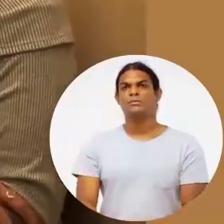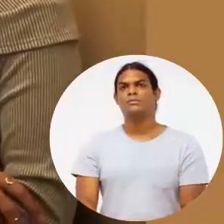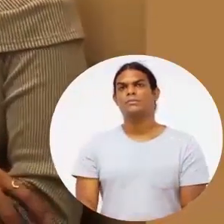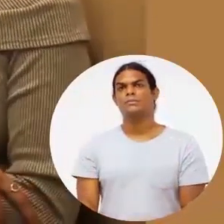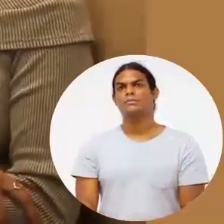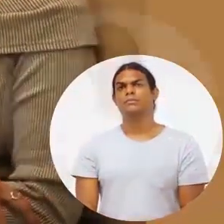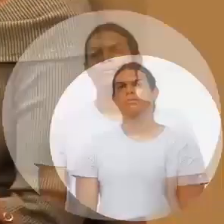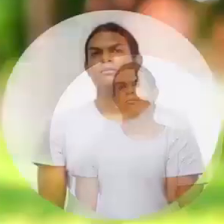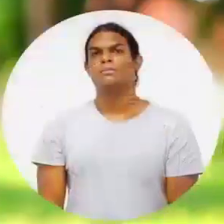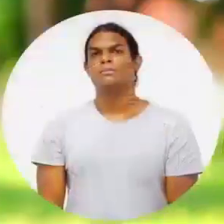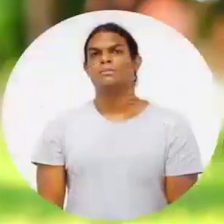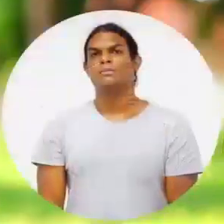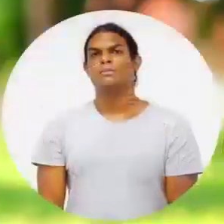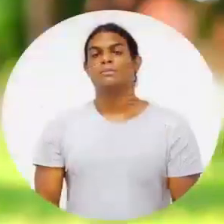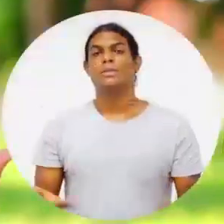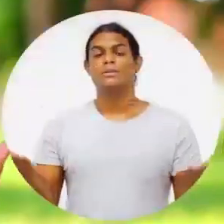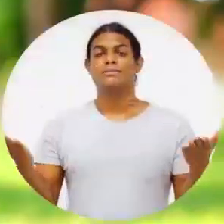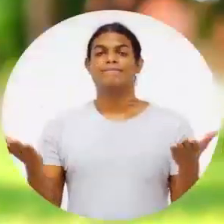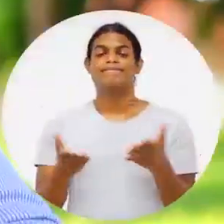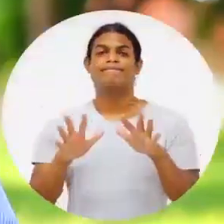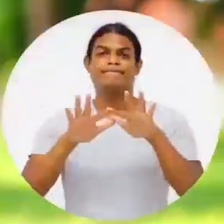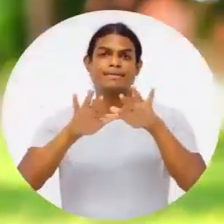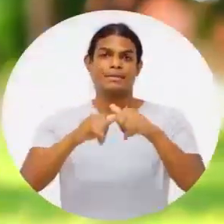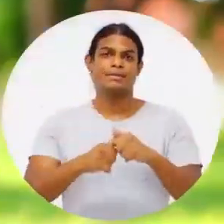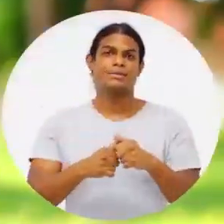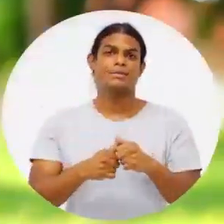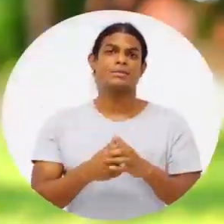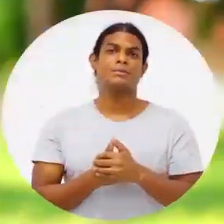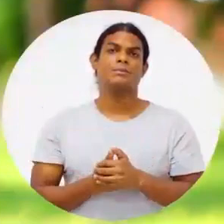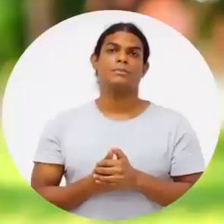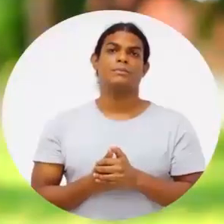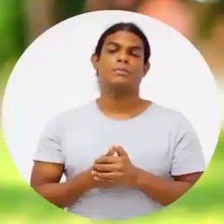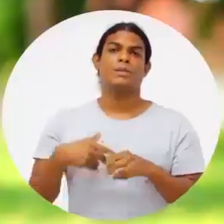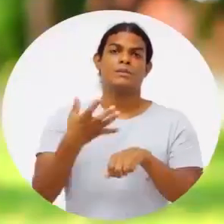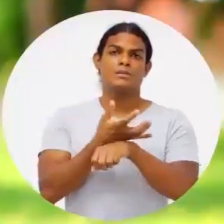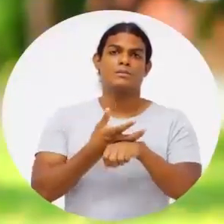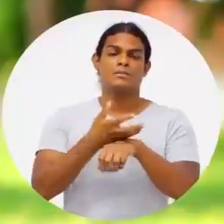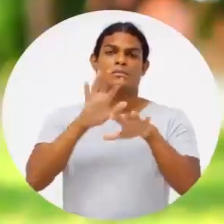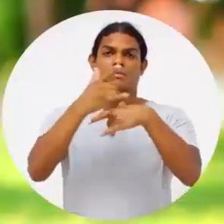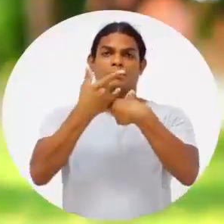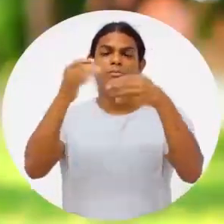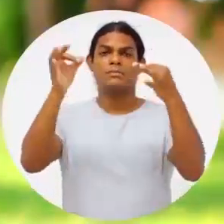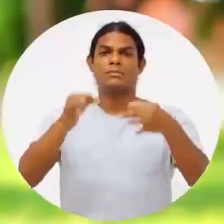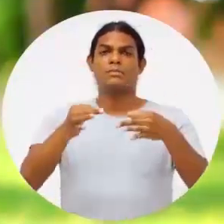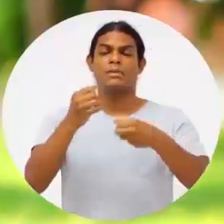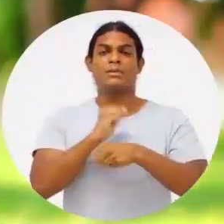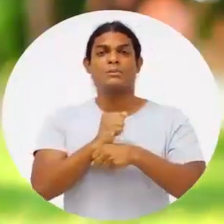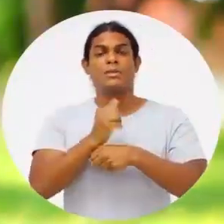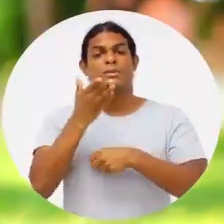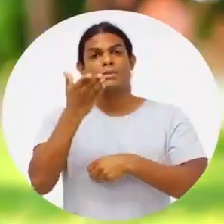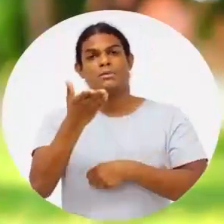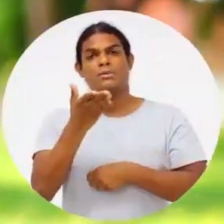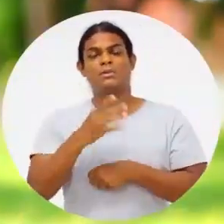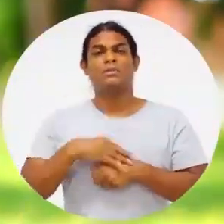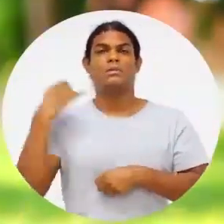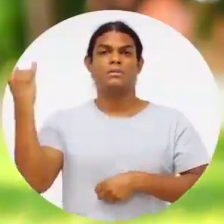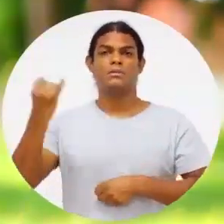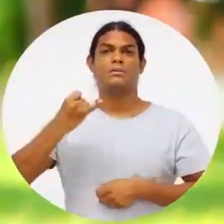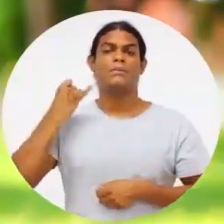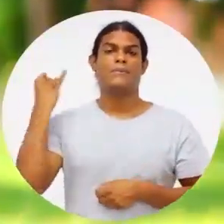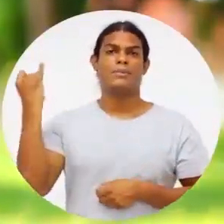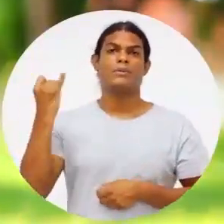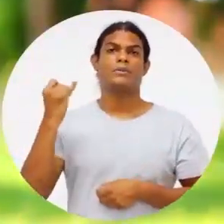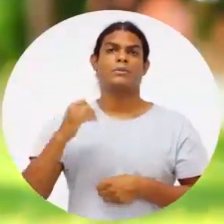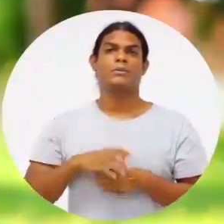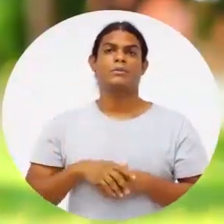Tchau, tchau. Chegamos ao fim dessa disciplina de ergonomia. Espero que para você tenha sido muito proveitoso